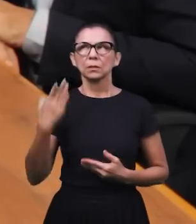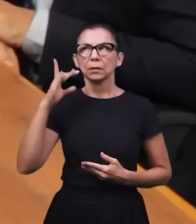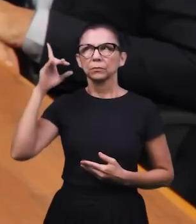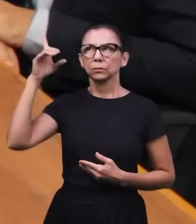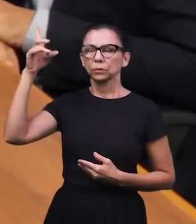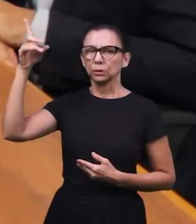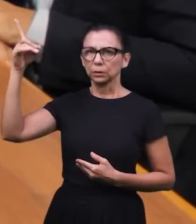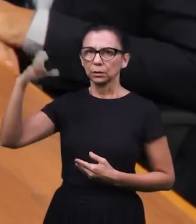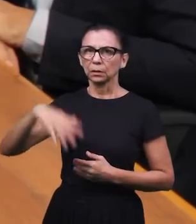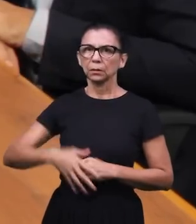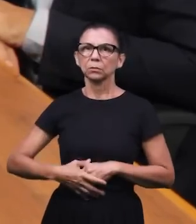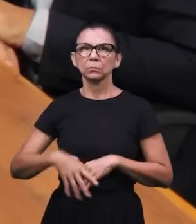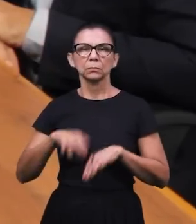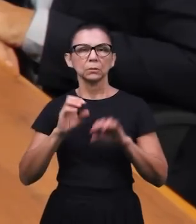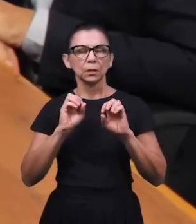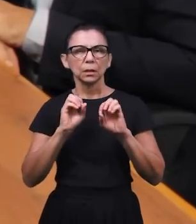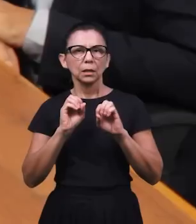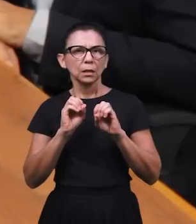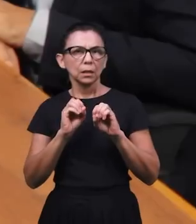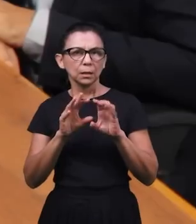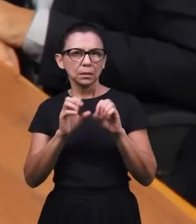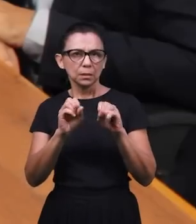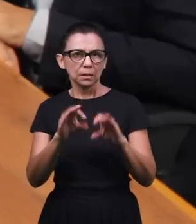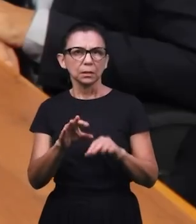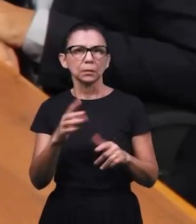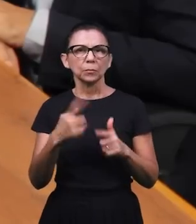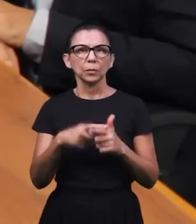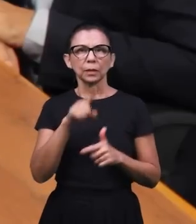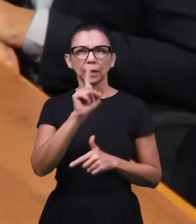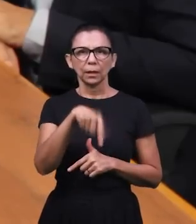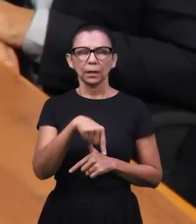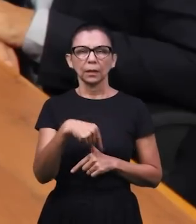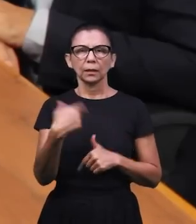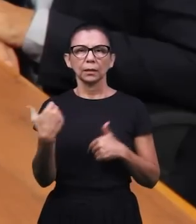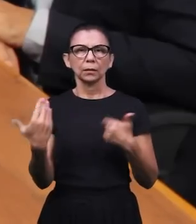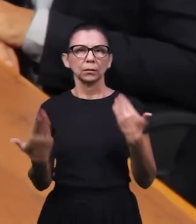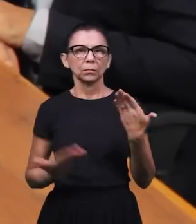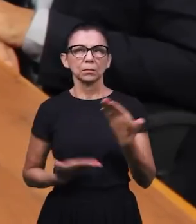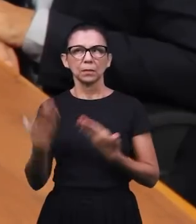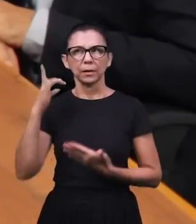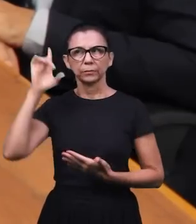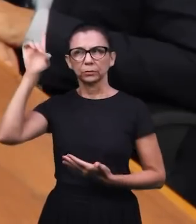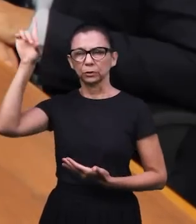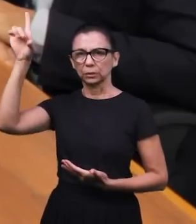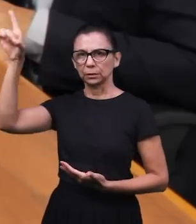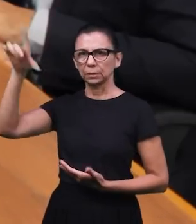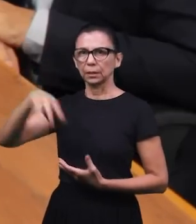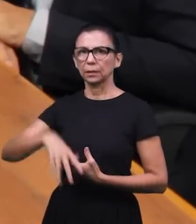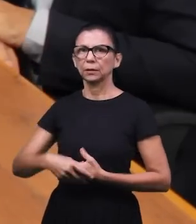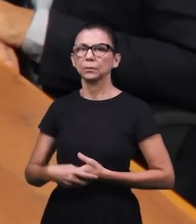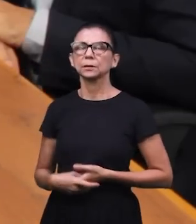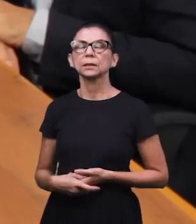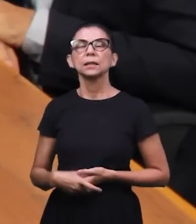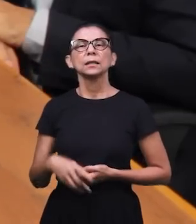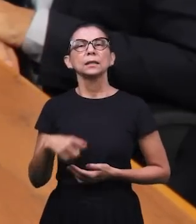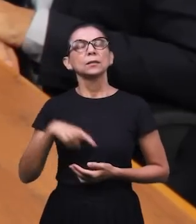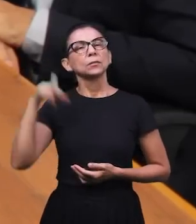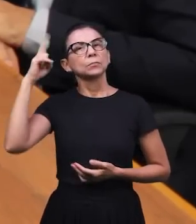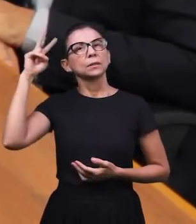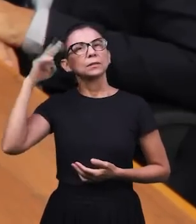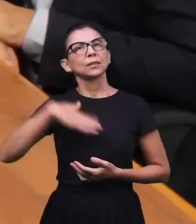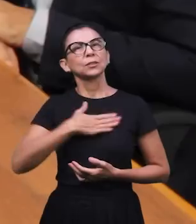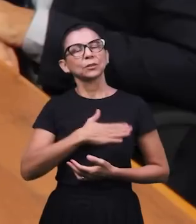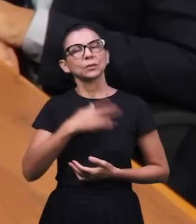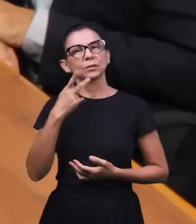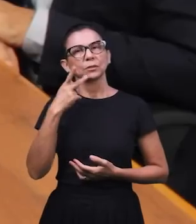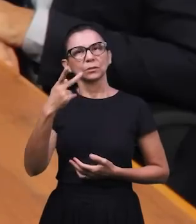Oriente seu filho, meu filho, busca uma pessoa que é serva de Deus, vai. Existe uma história que eu não gosto de contar, mas vou contar